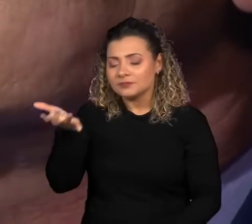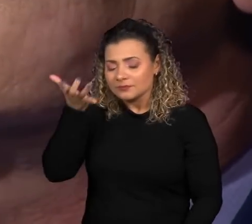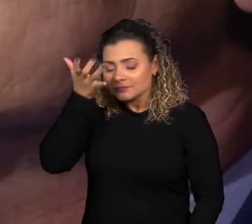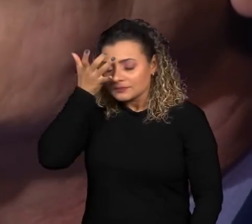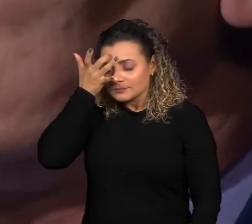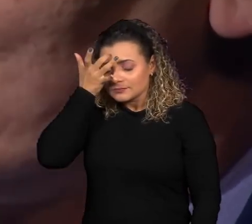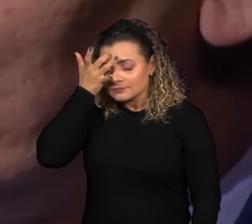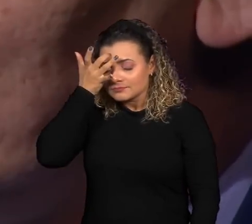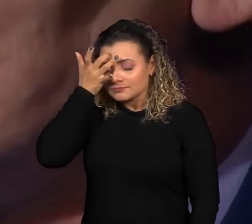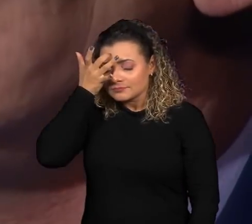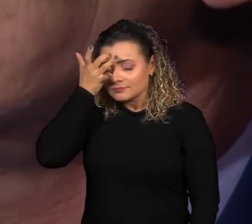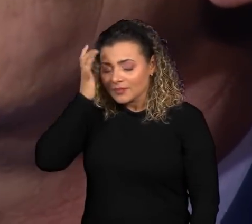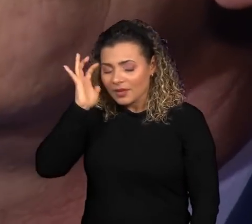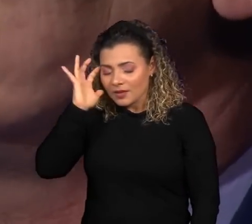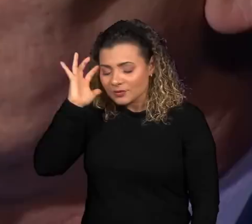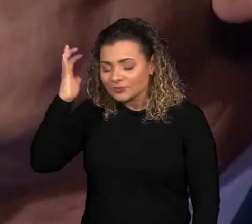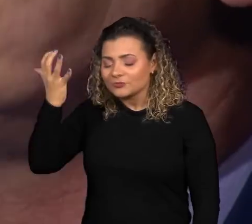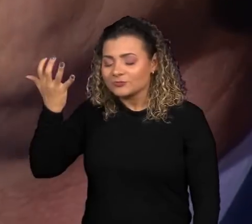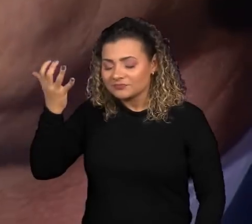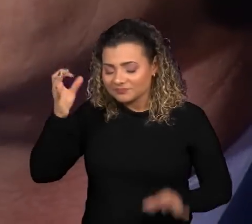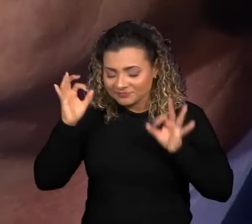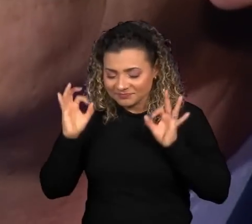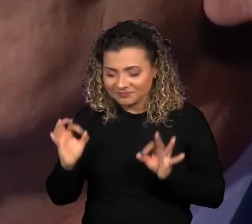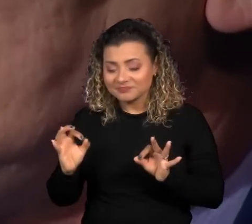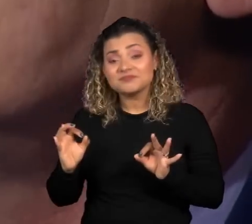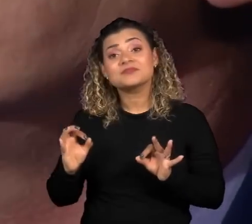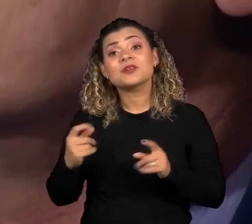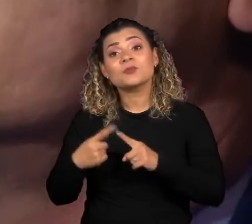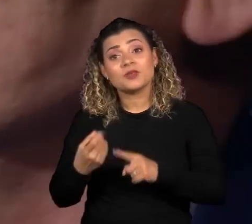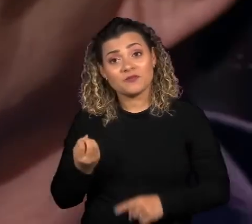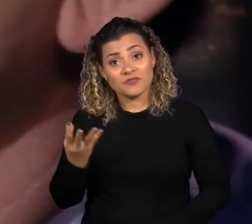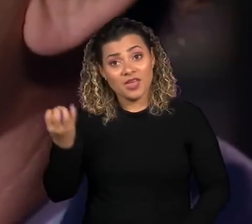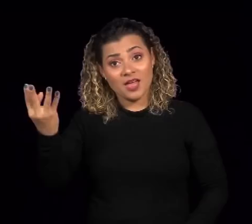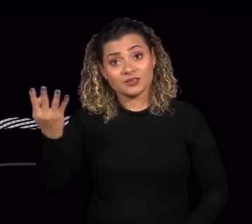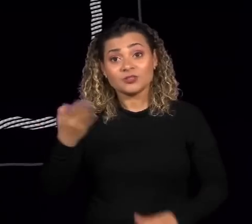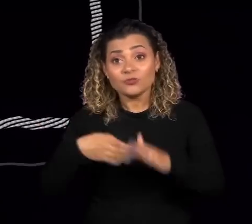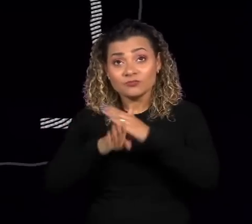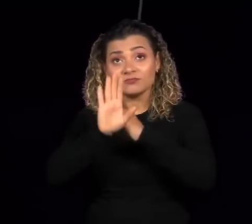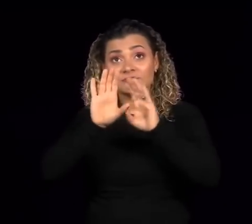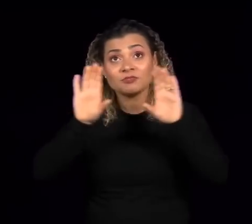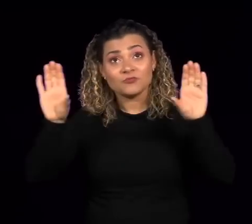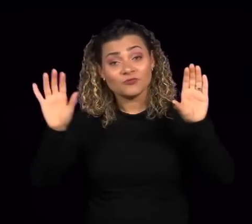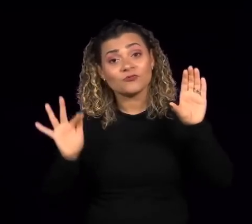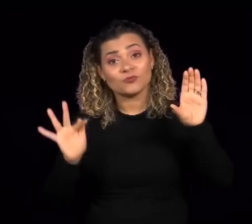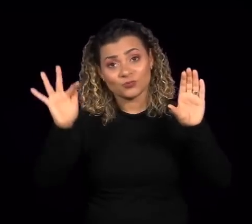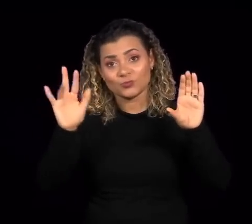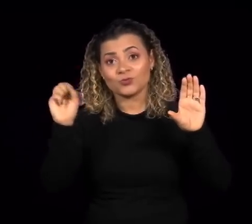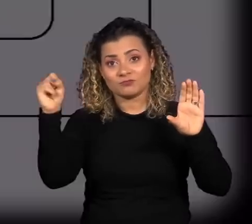Fechá-la, resolvê-la, porque a viagem é inevitável.